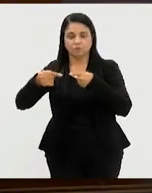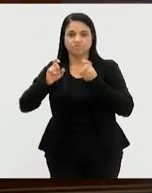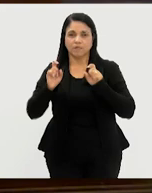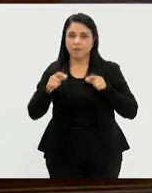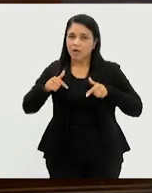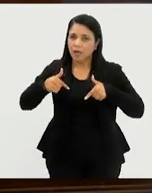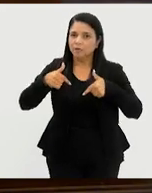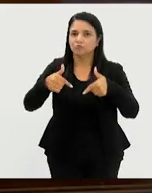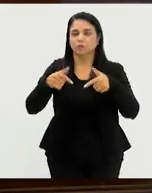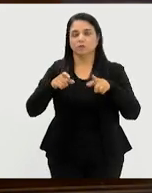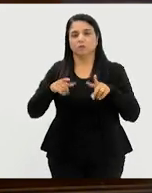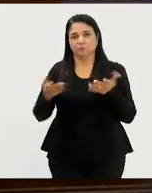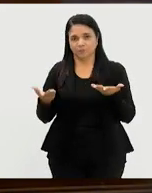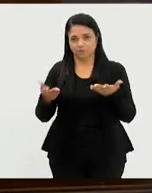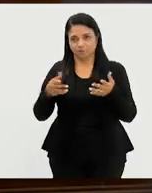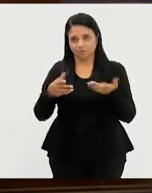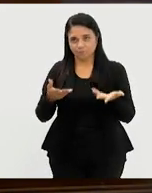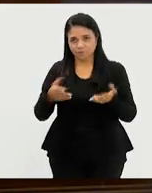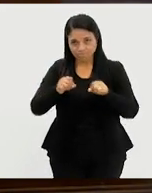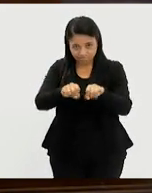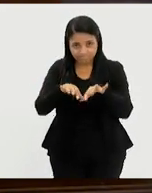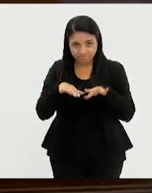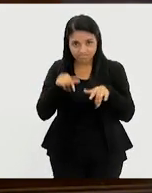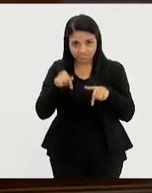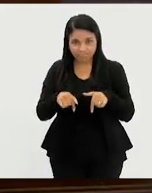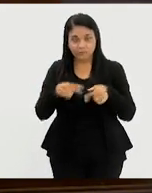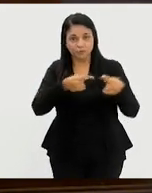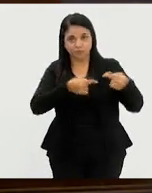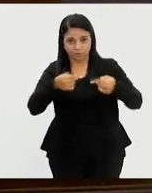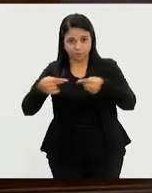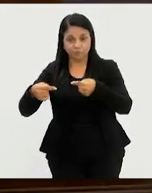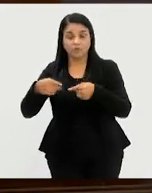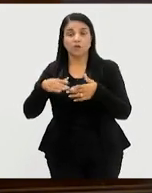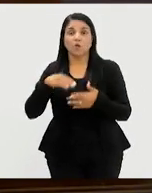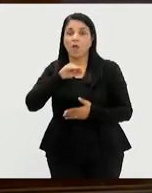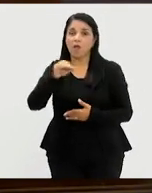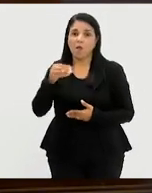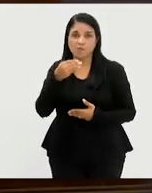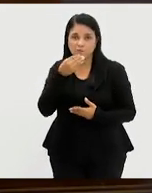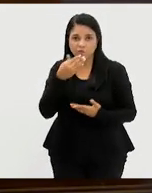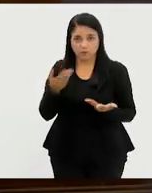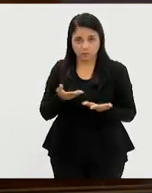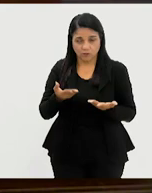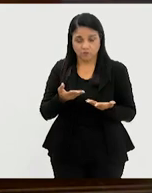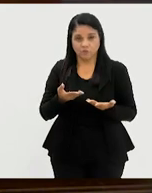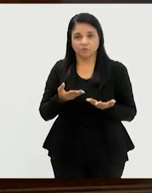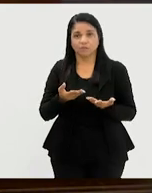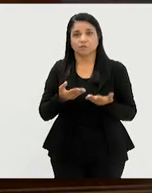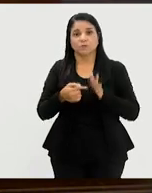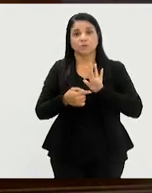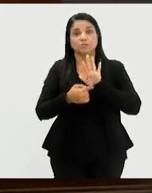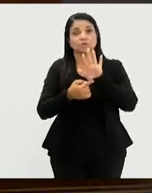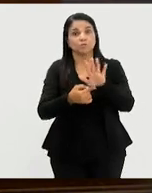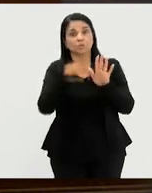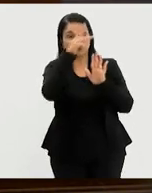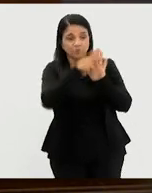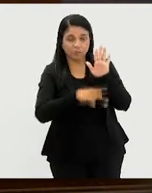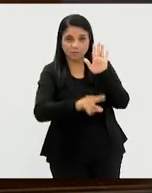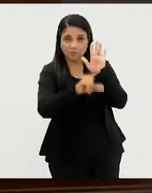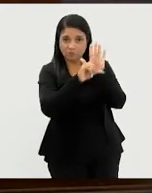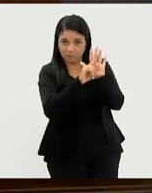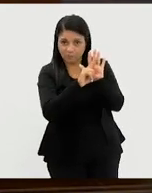então aproveitando ess esse ensejo senhor presidente para que a gente possa trazer os projetos de lei que